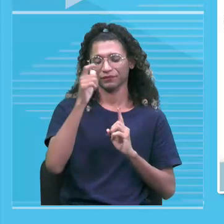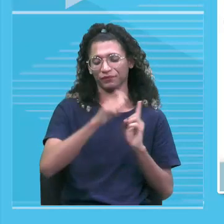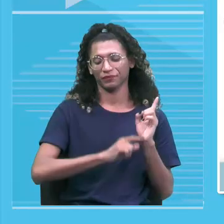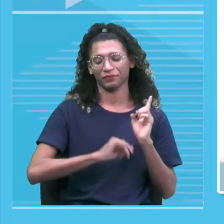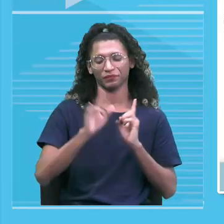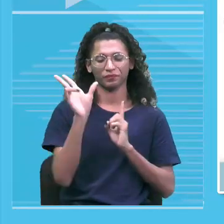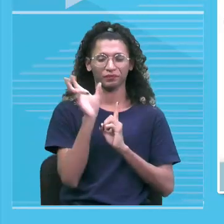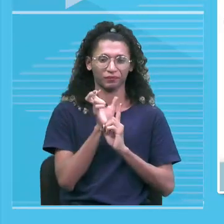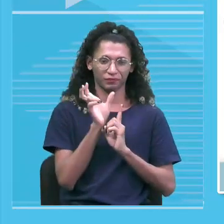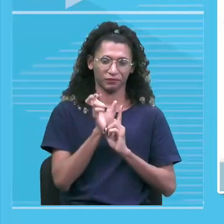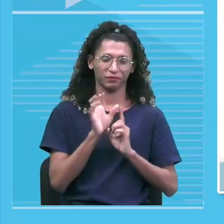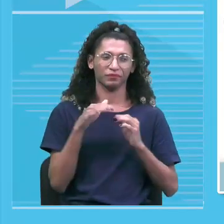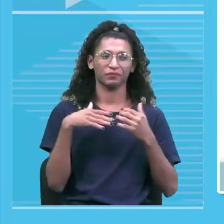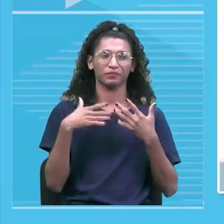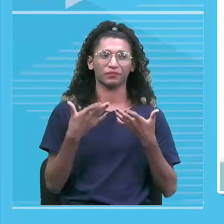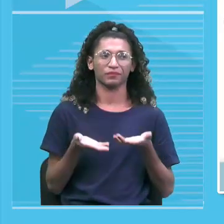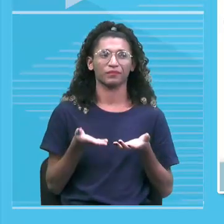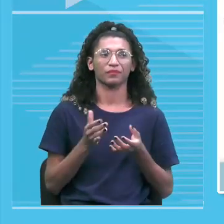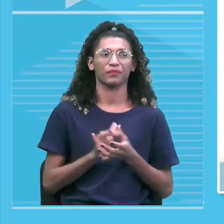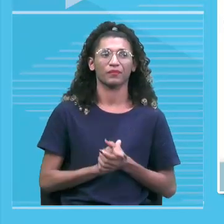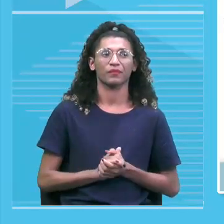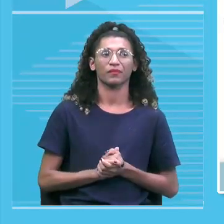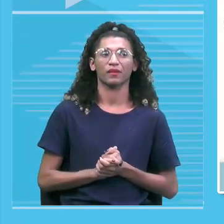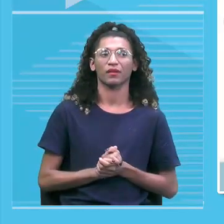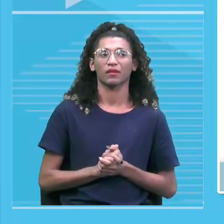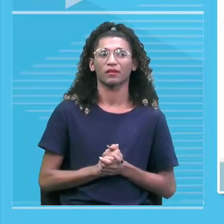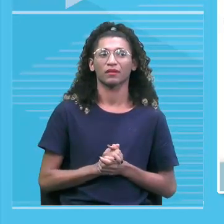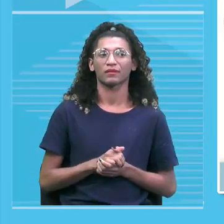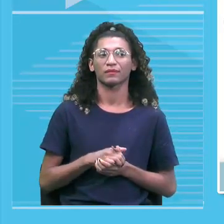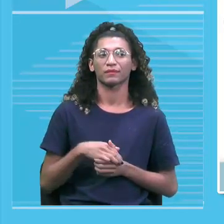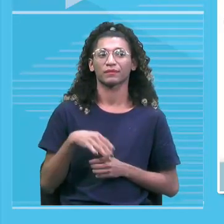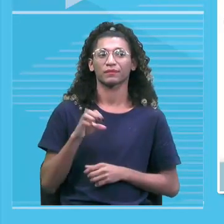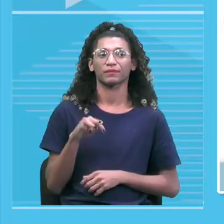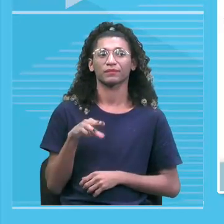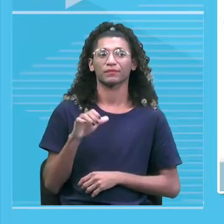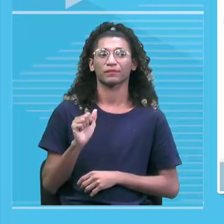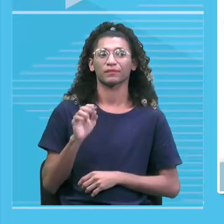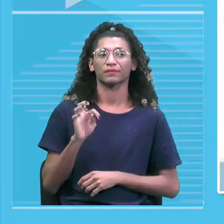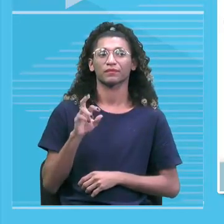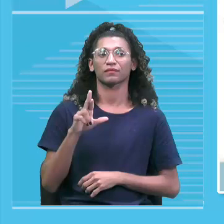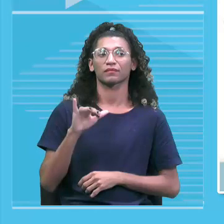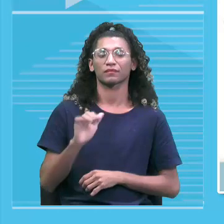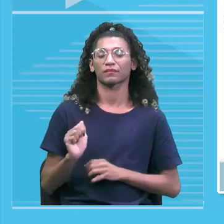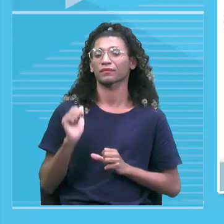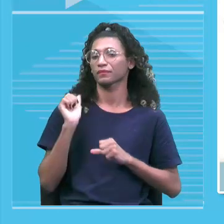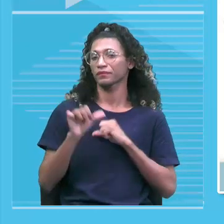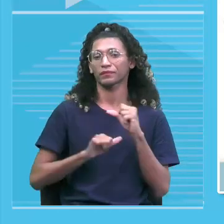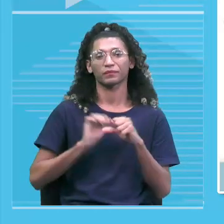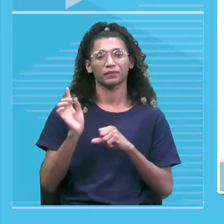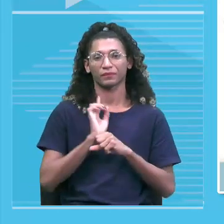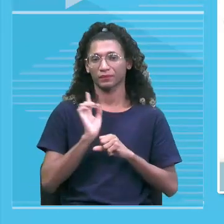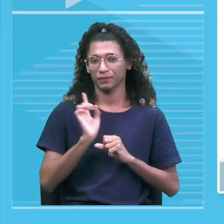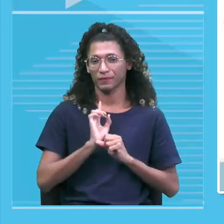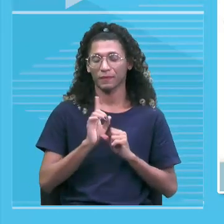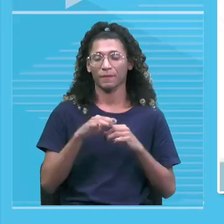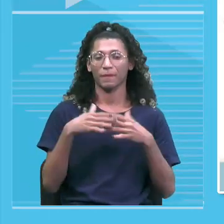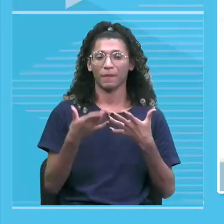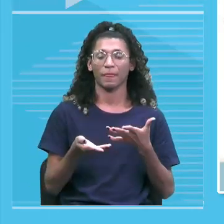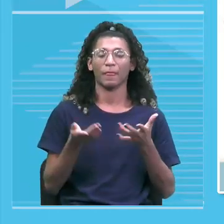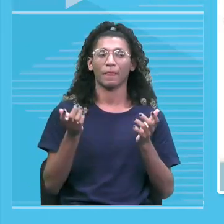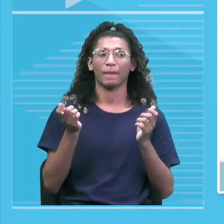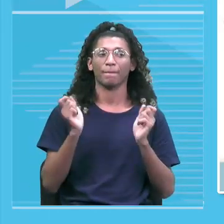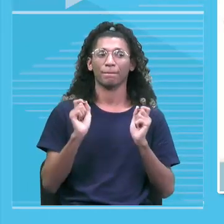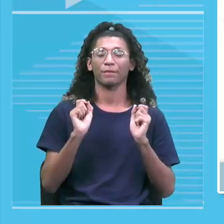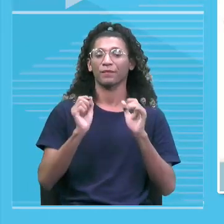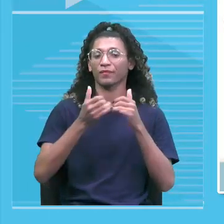a professor então a matéria não se transporta né quem se move quem se transporta